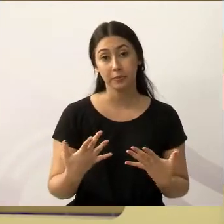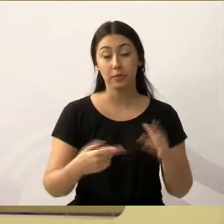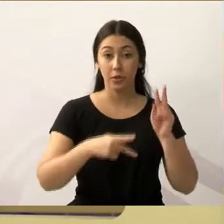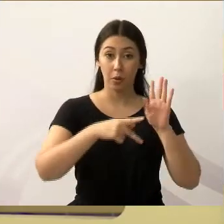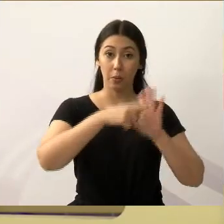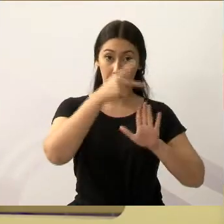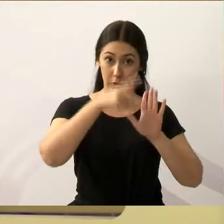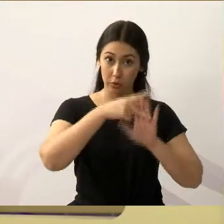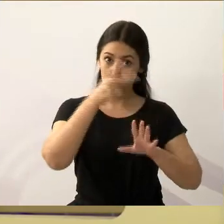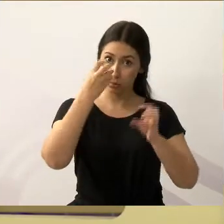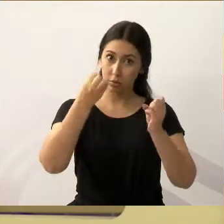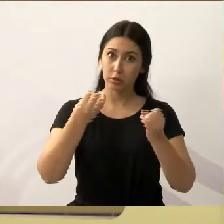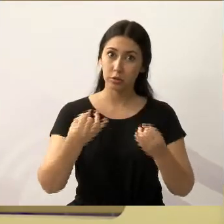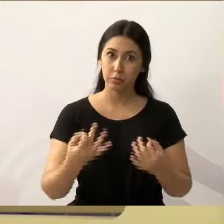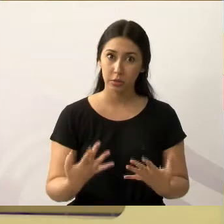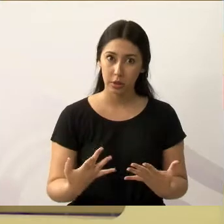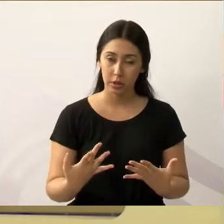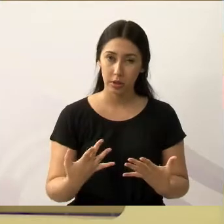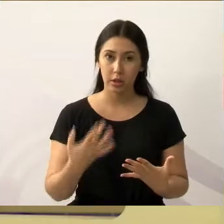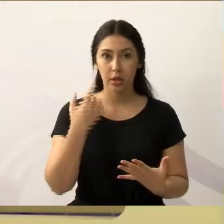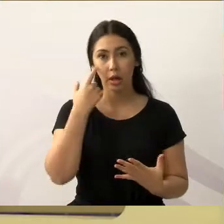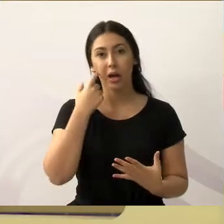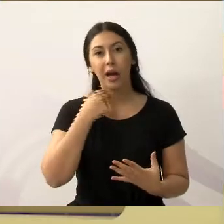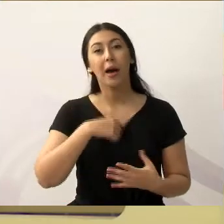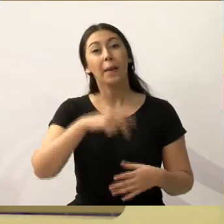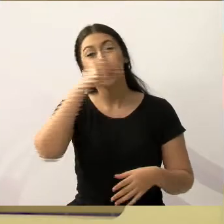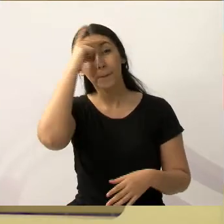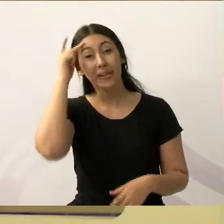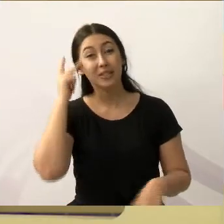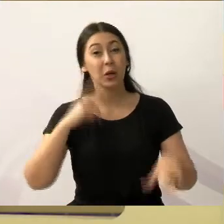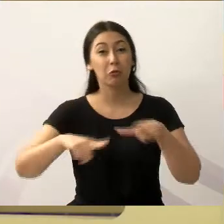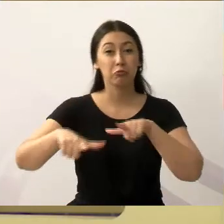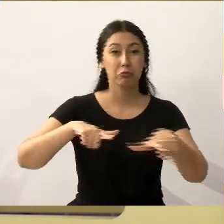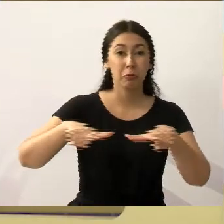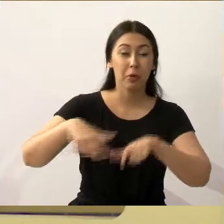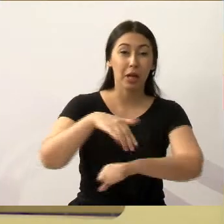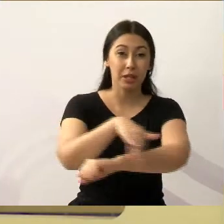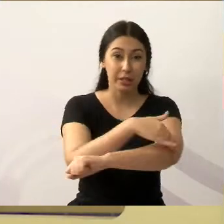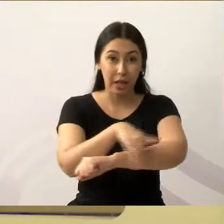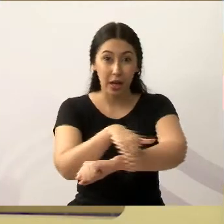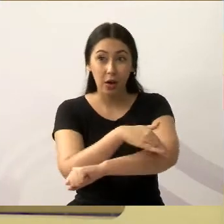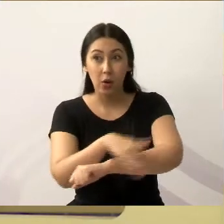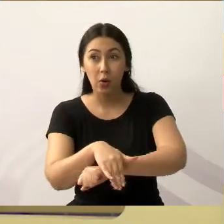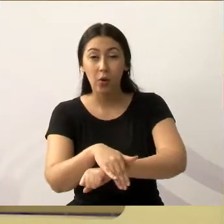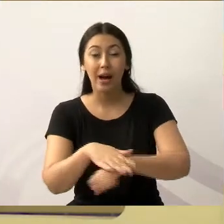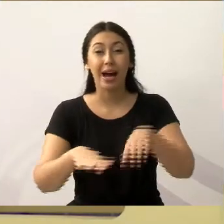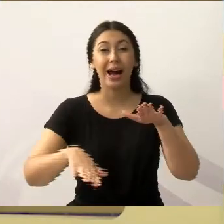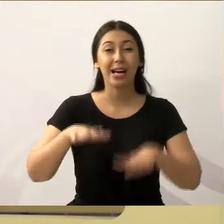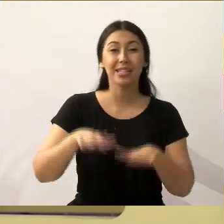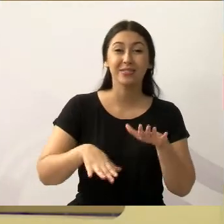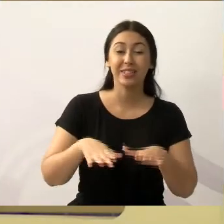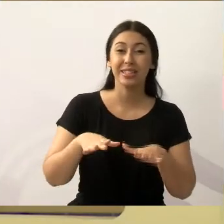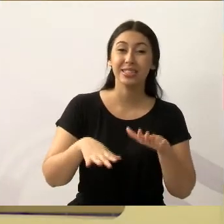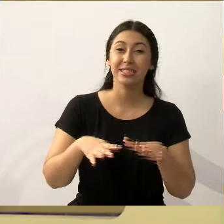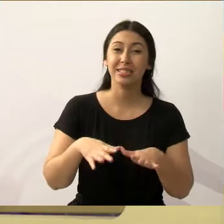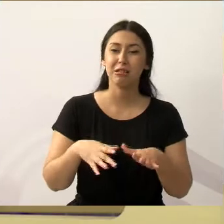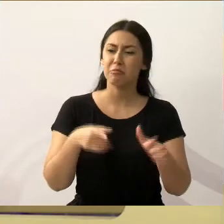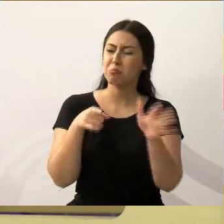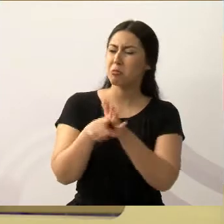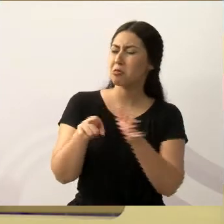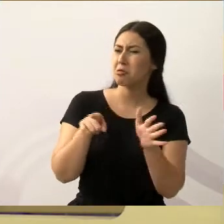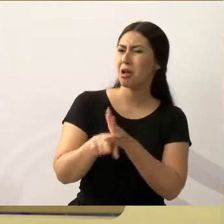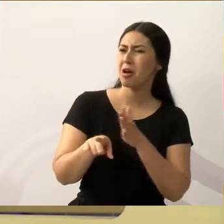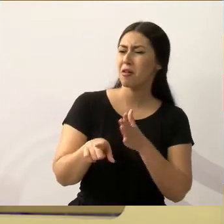vem justificando especificamente para os trabalhadores ambulantes, e as pessoas às vezes questionaram um pouco esse valor, que é um valor, são duas parcelas de